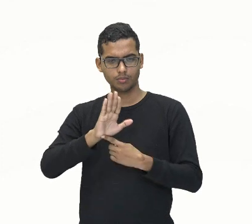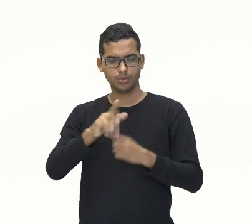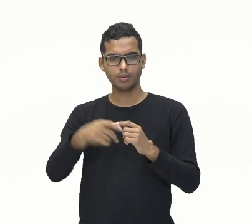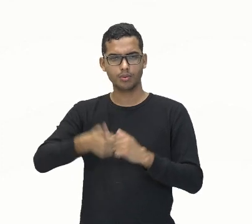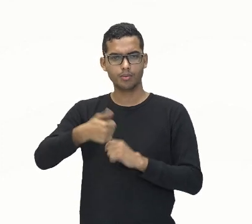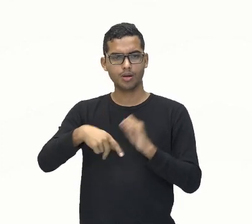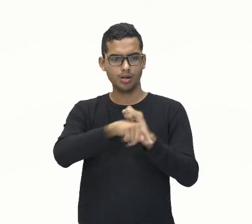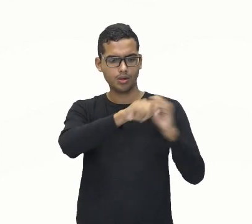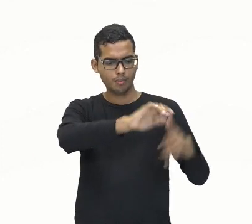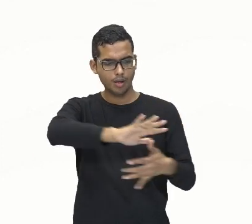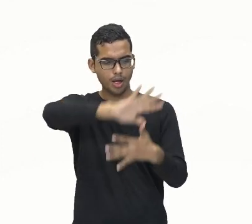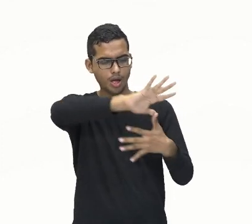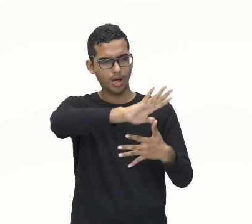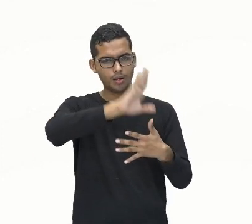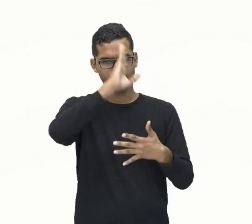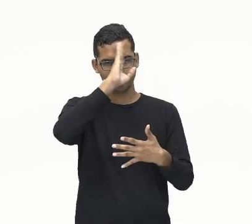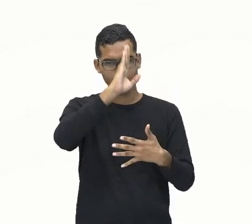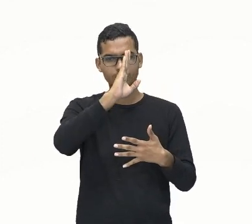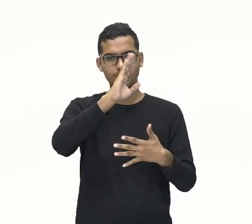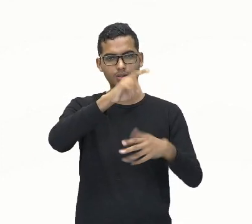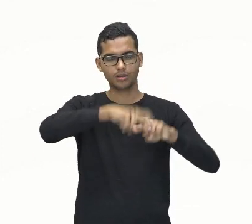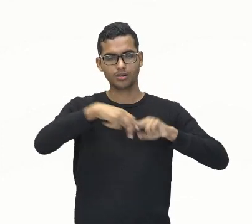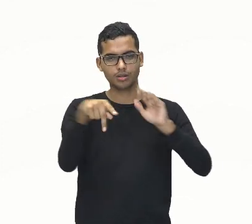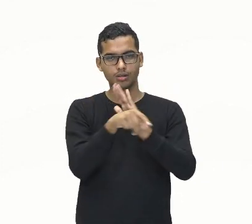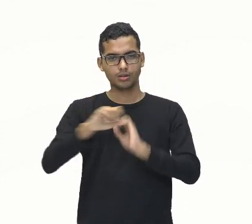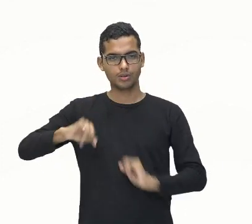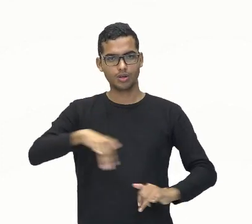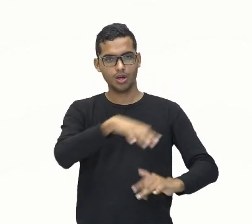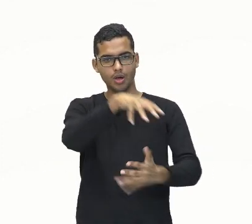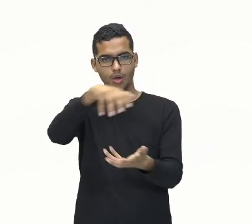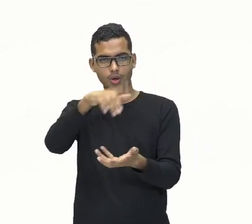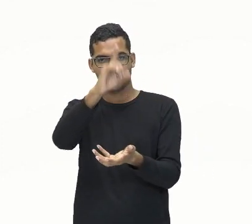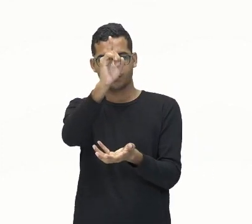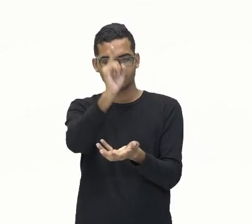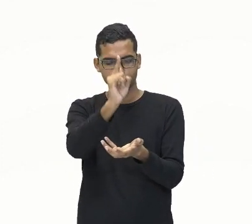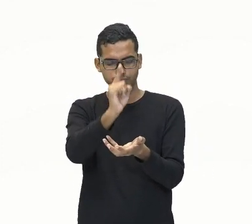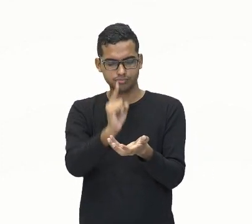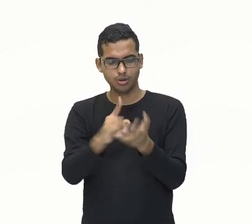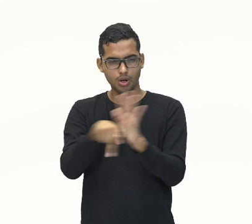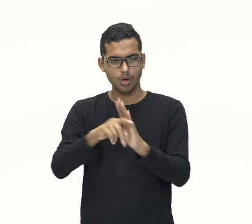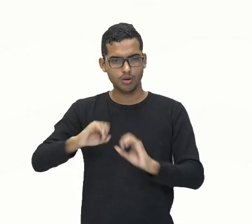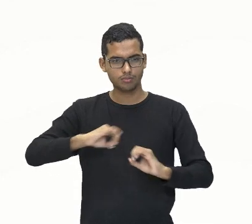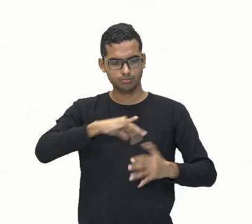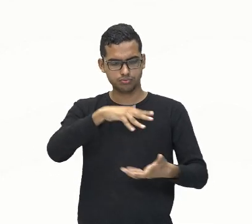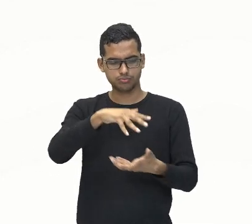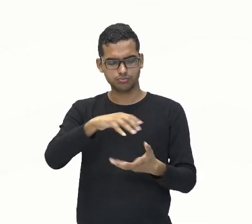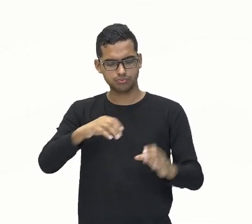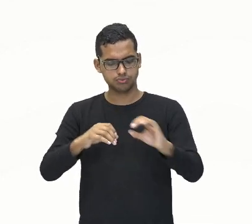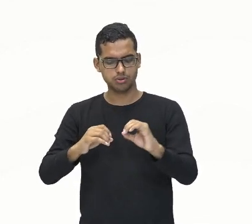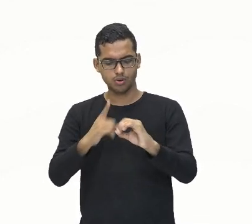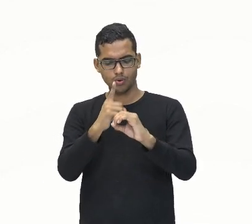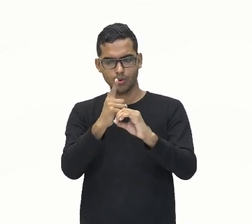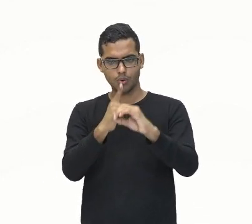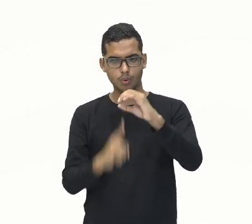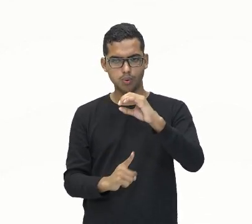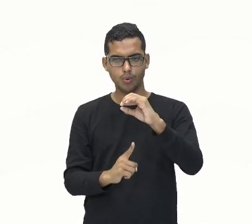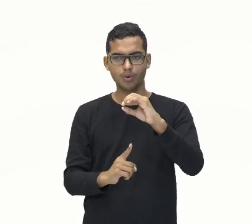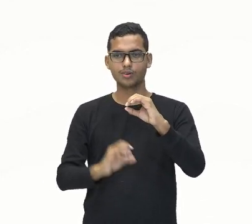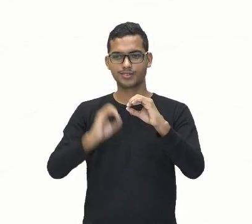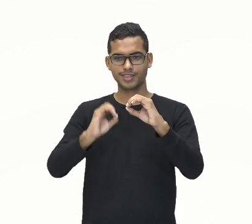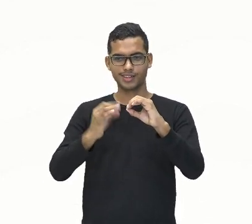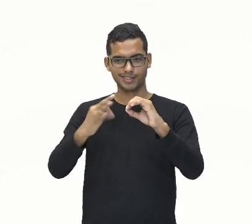aqui no centro, que é onde passa o meridiano de Greenwich, né, o 0 graus. Aqui nós estamos enfatizando